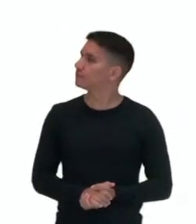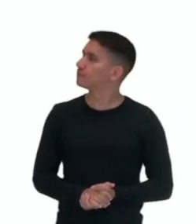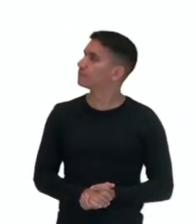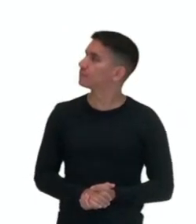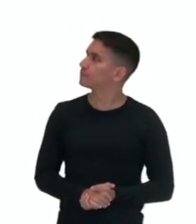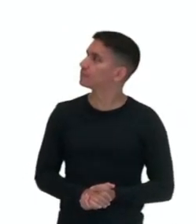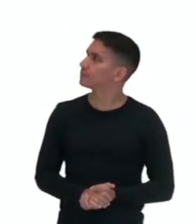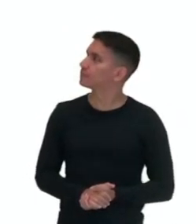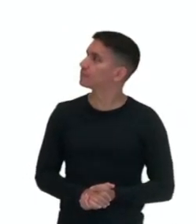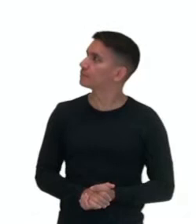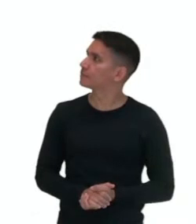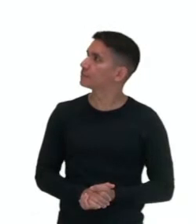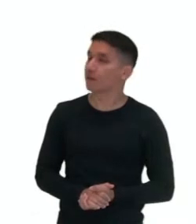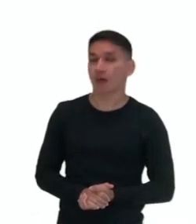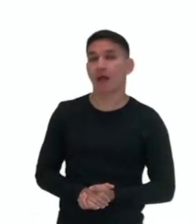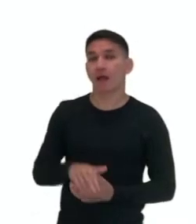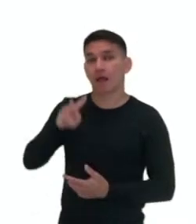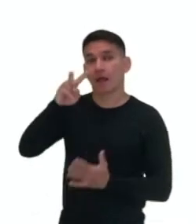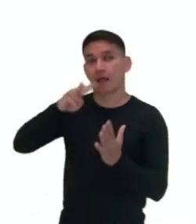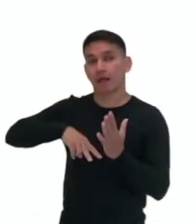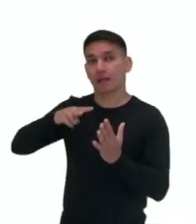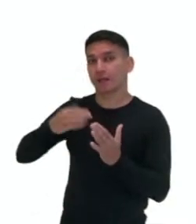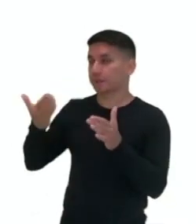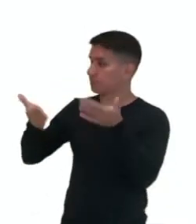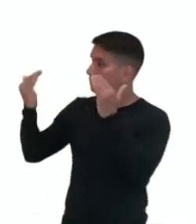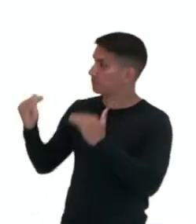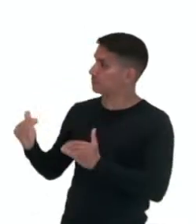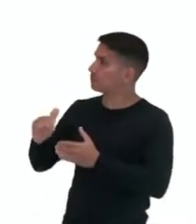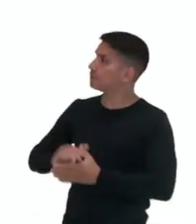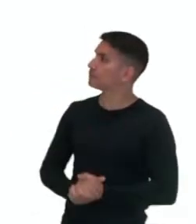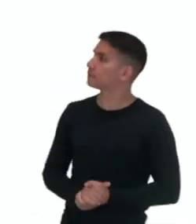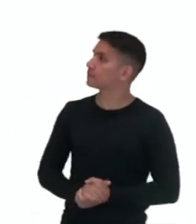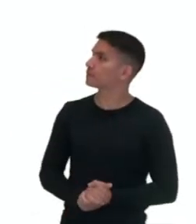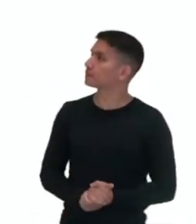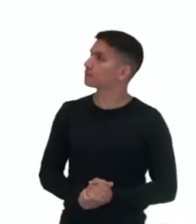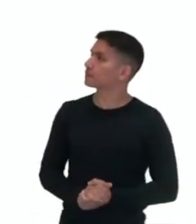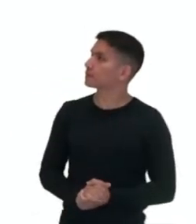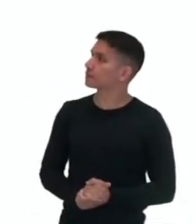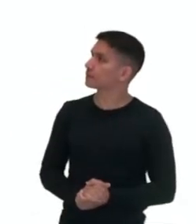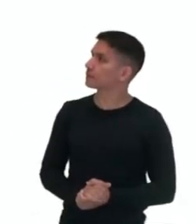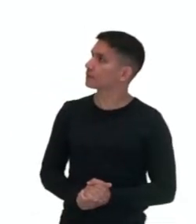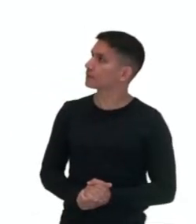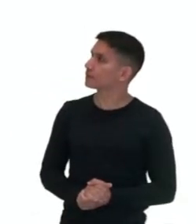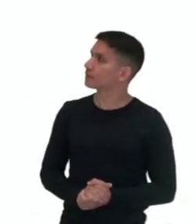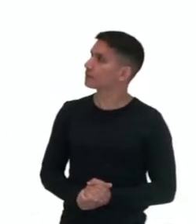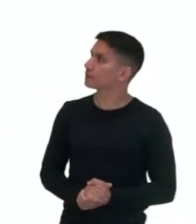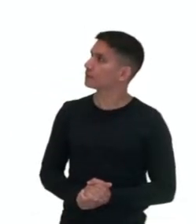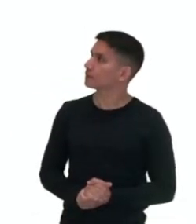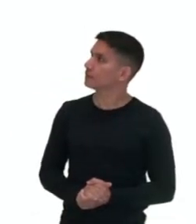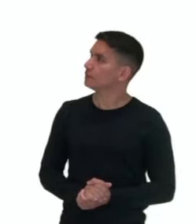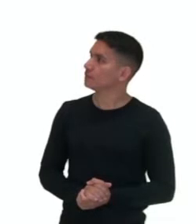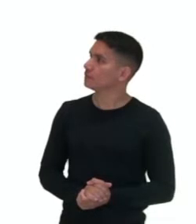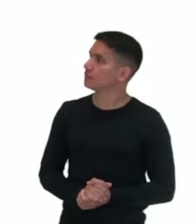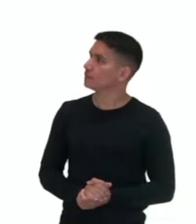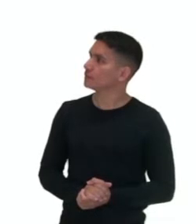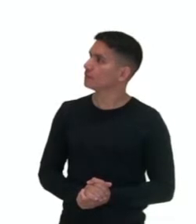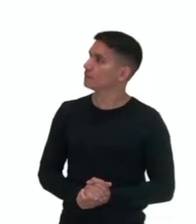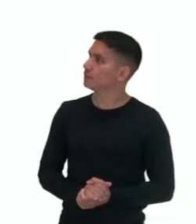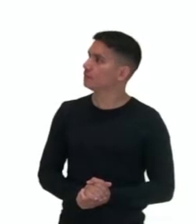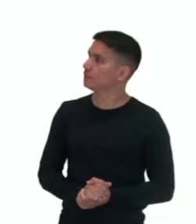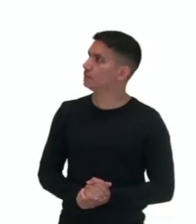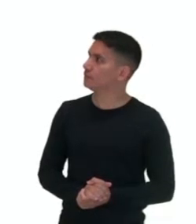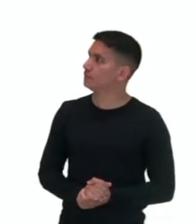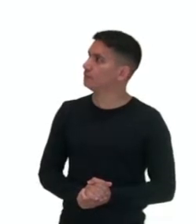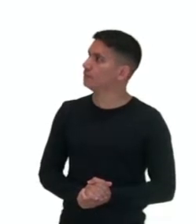durante a quarentena é que algumas pessoas começaram a estar mais atentas do seu desperdício. Dentro de nossas